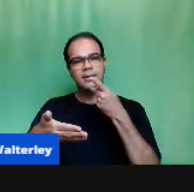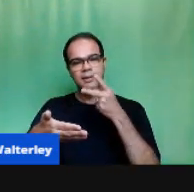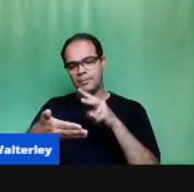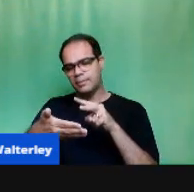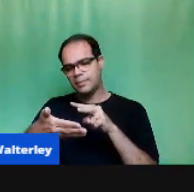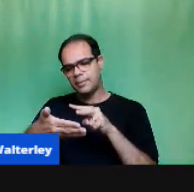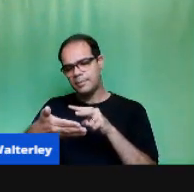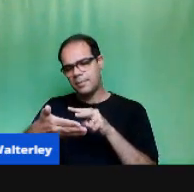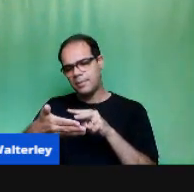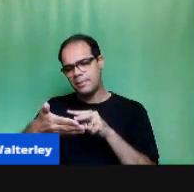essa